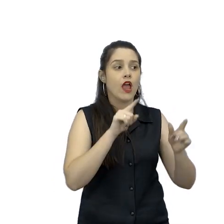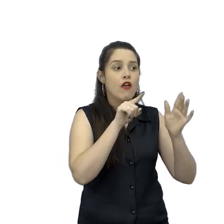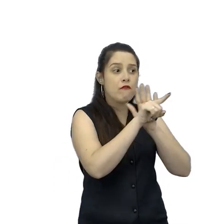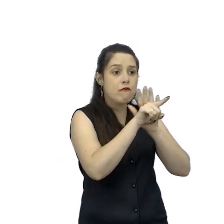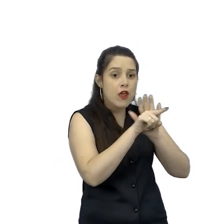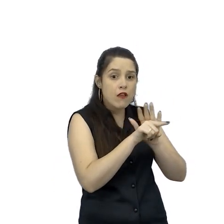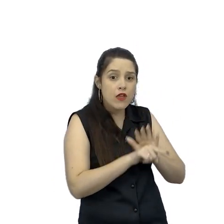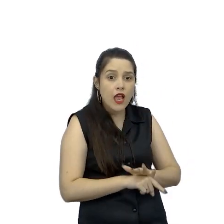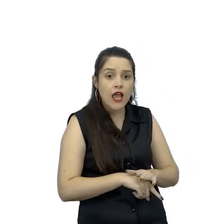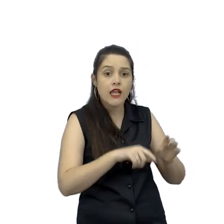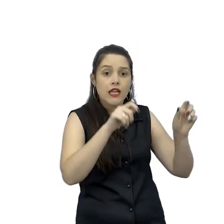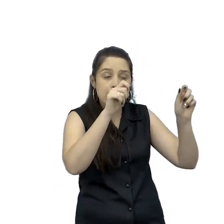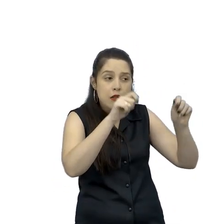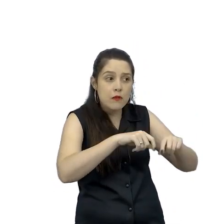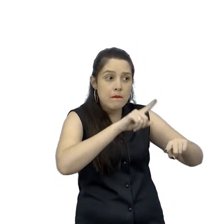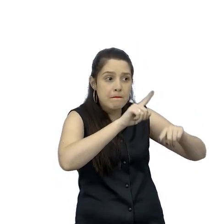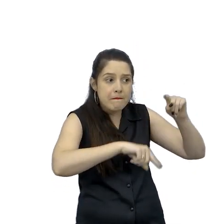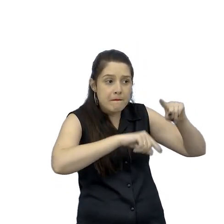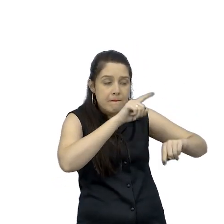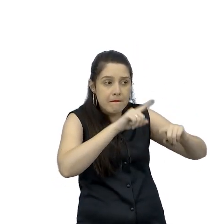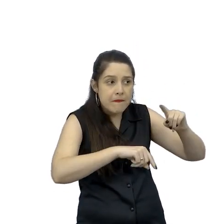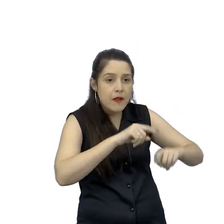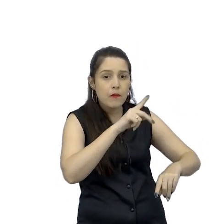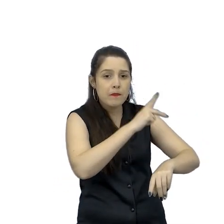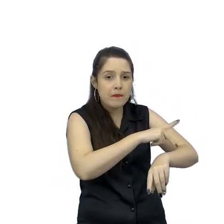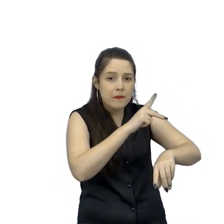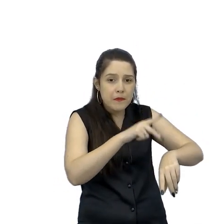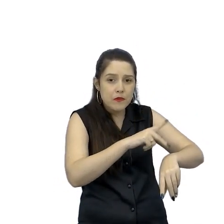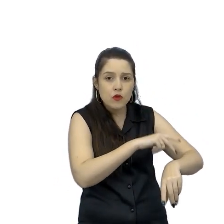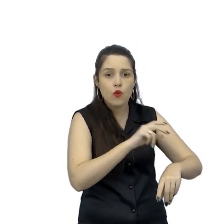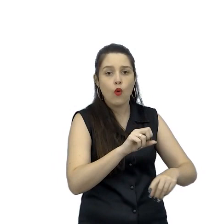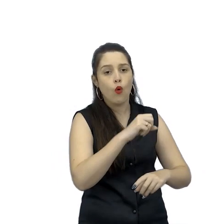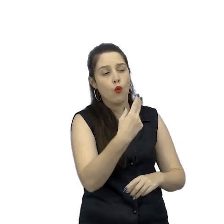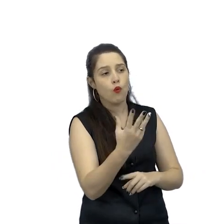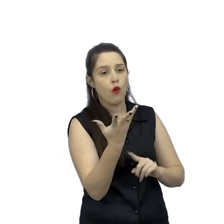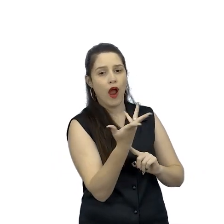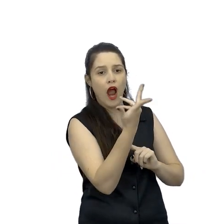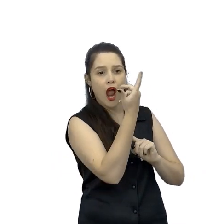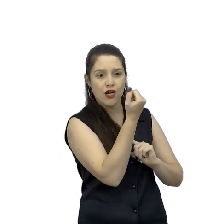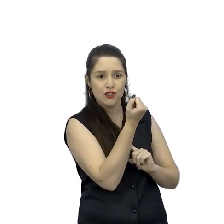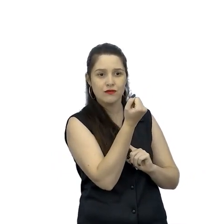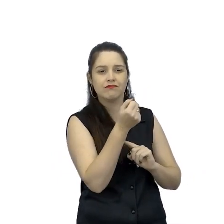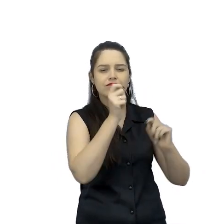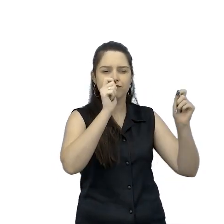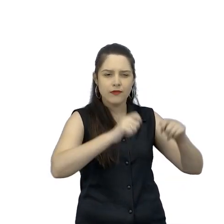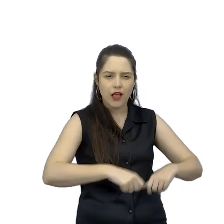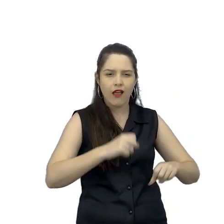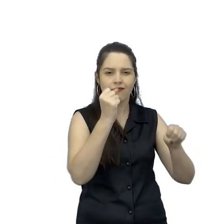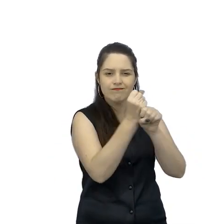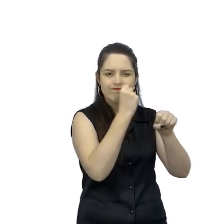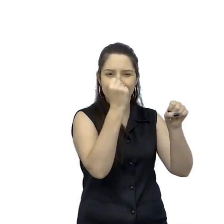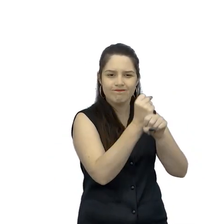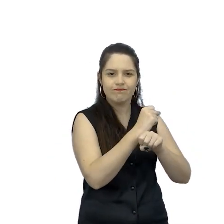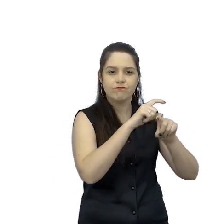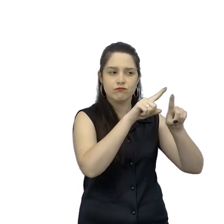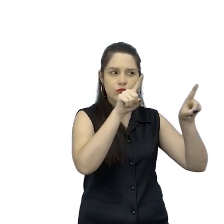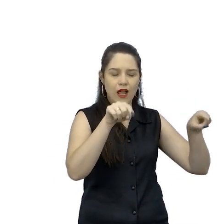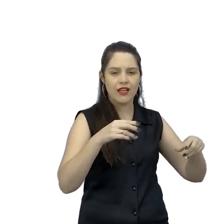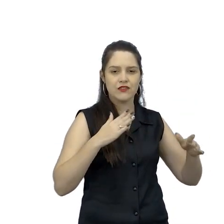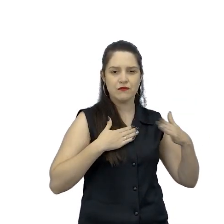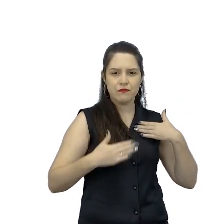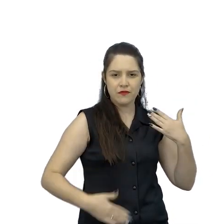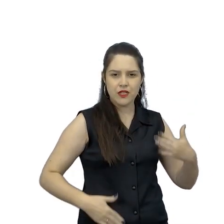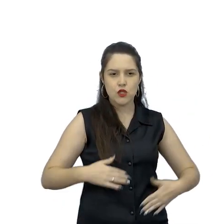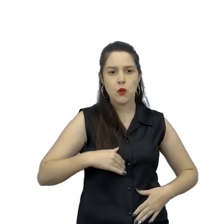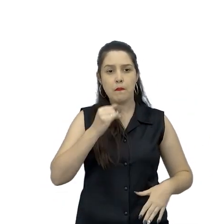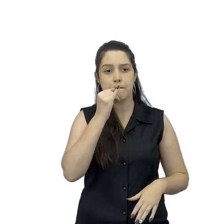Verificar a necessidade de material pedagógico ou de arte para possibilitar a construção de murais físicos, por